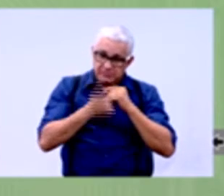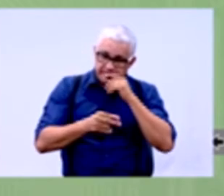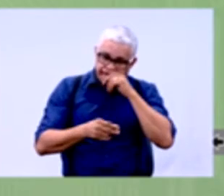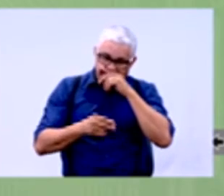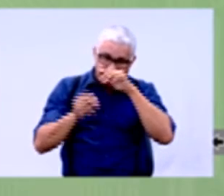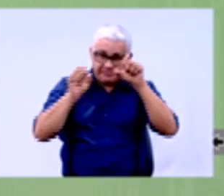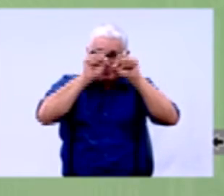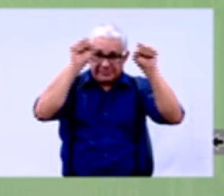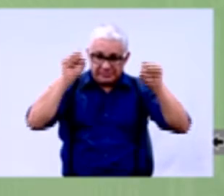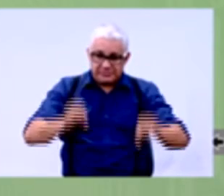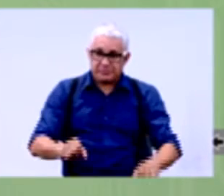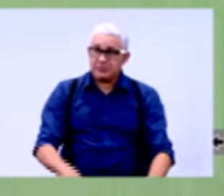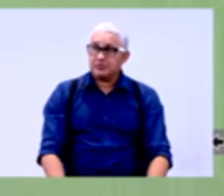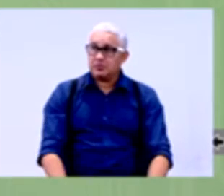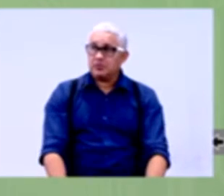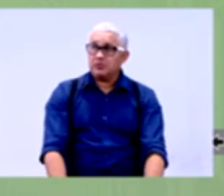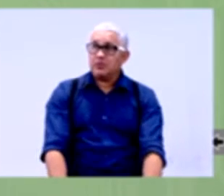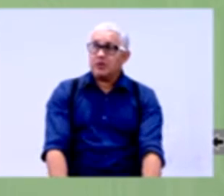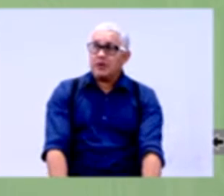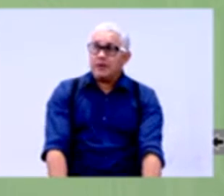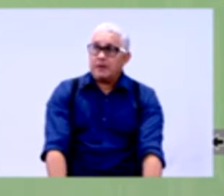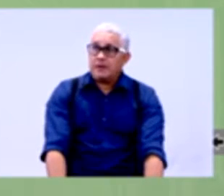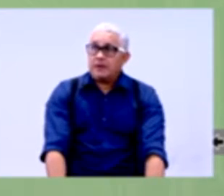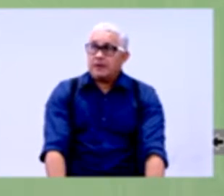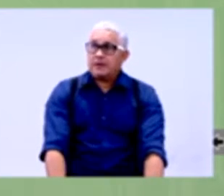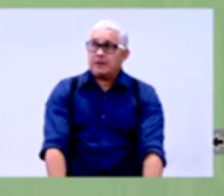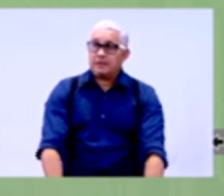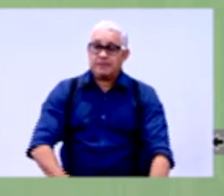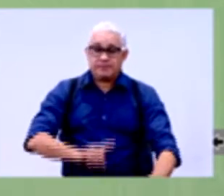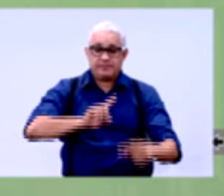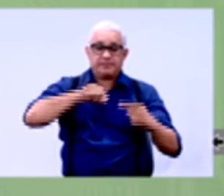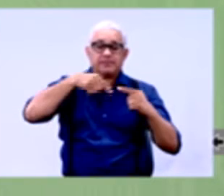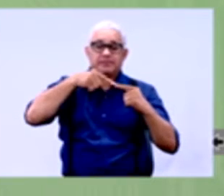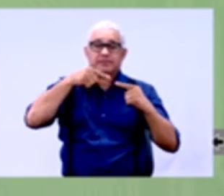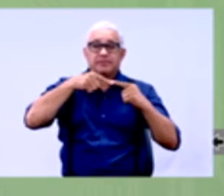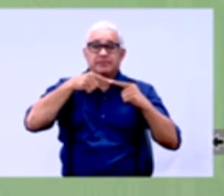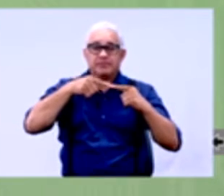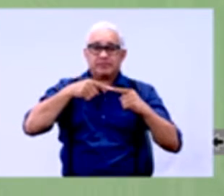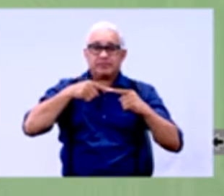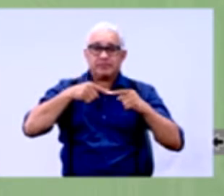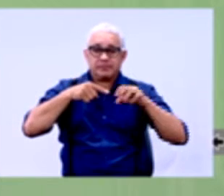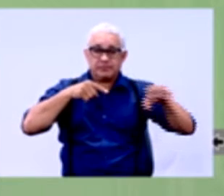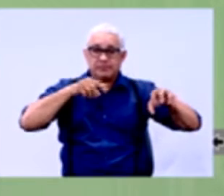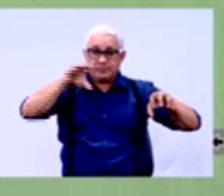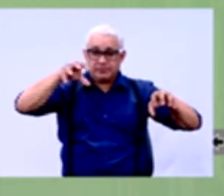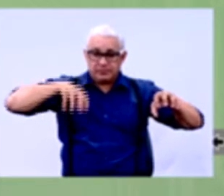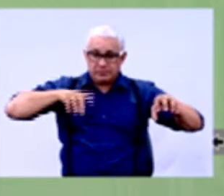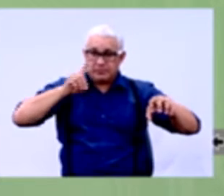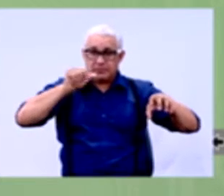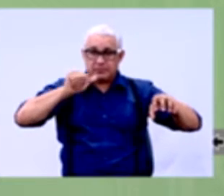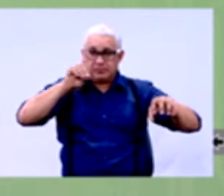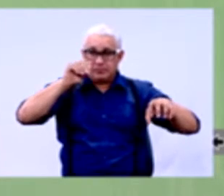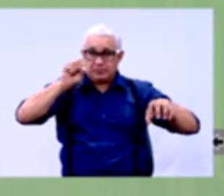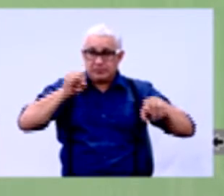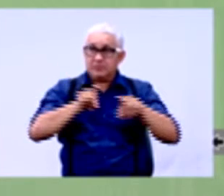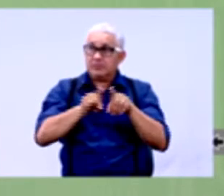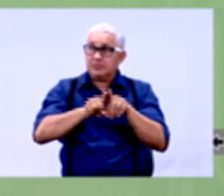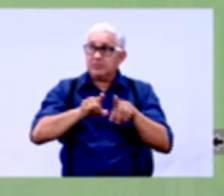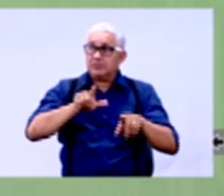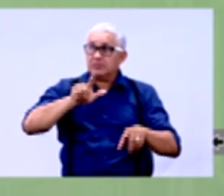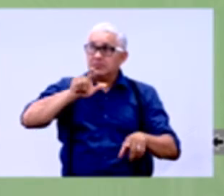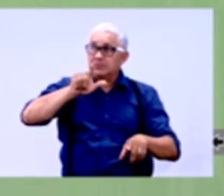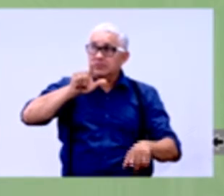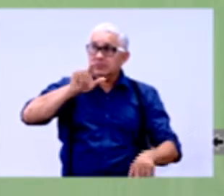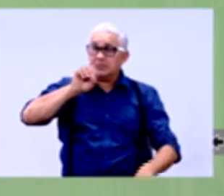funcionando. Então, olha lá, objetivos do MVC. Separar dados ou lógica de negócios, model,